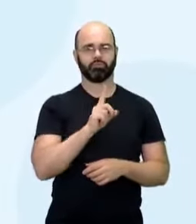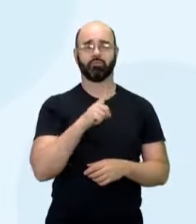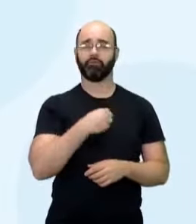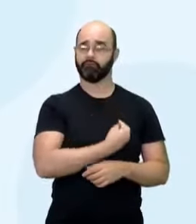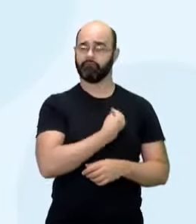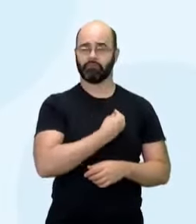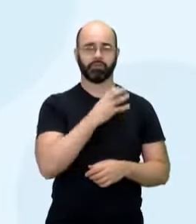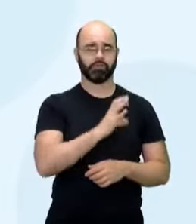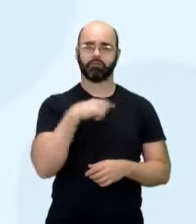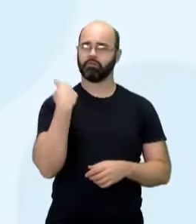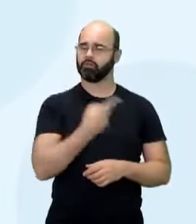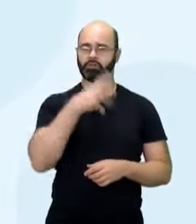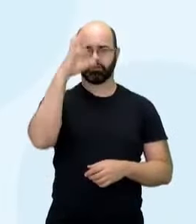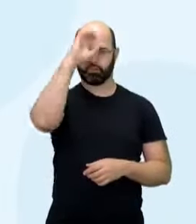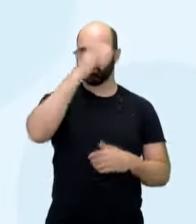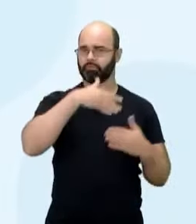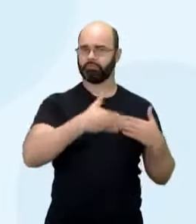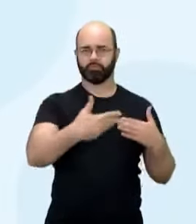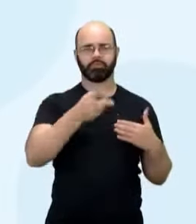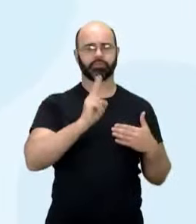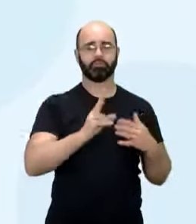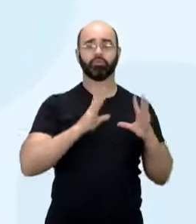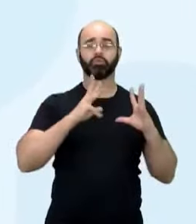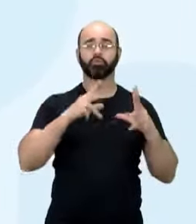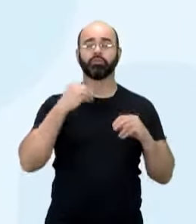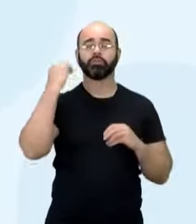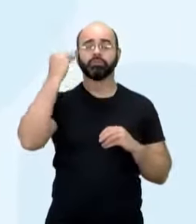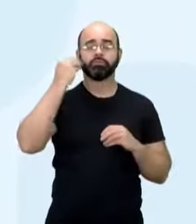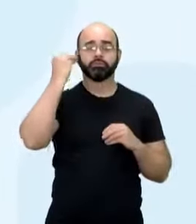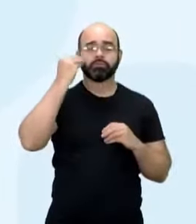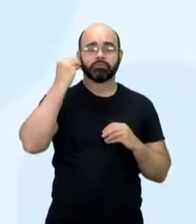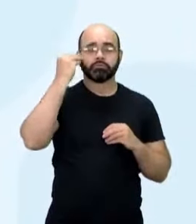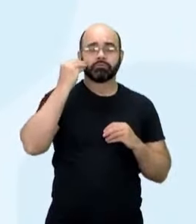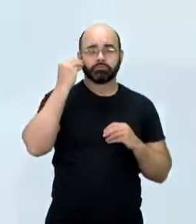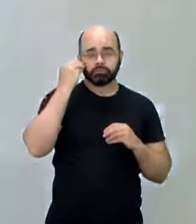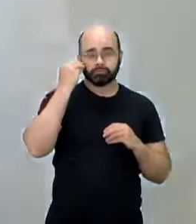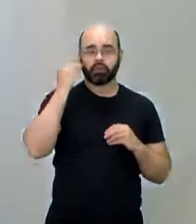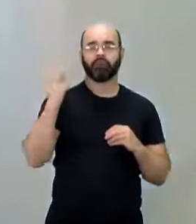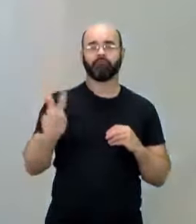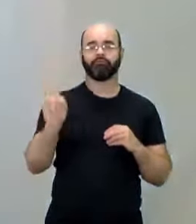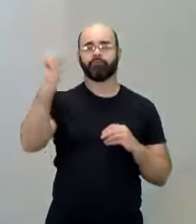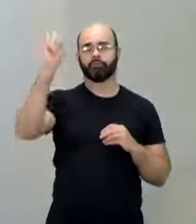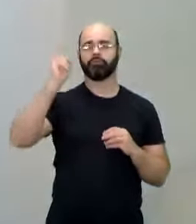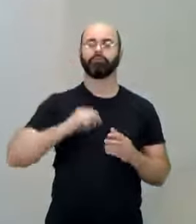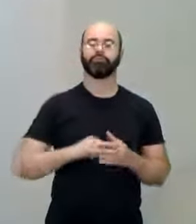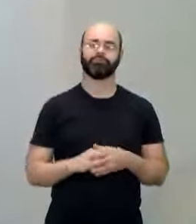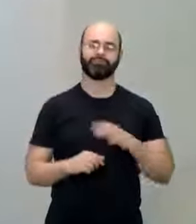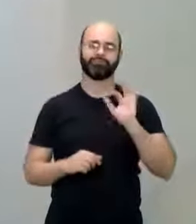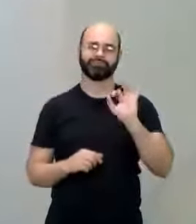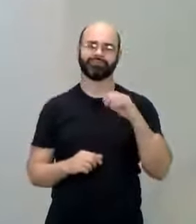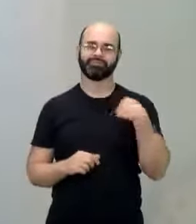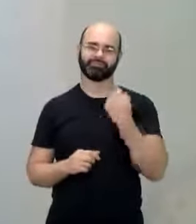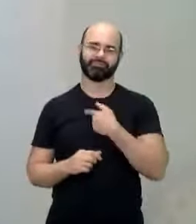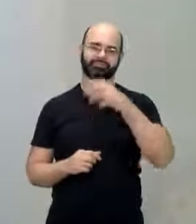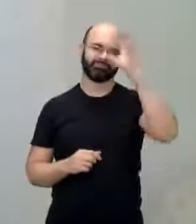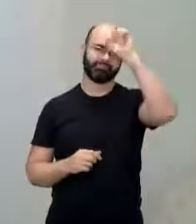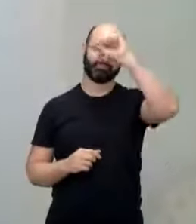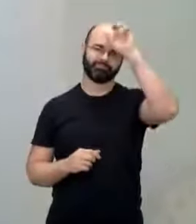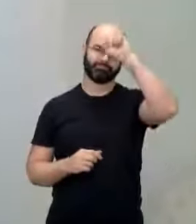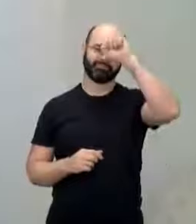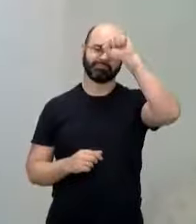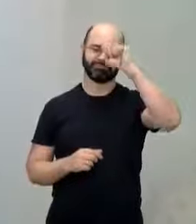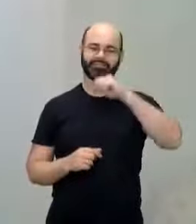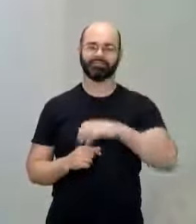na vida e toda experiência tem seu valor. Então, por isso é tão importante a gente olhar para os nossos aprendizados